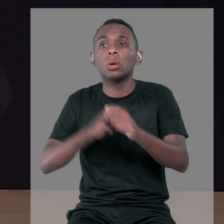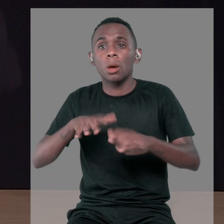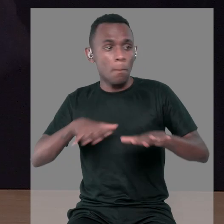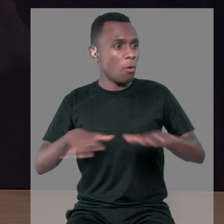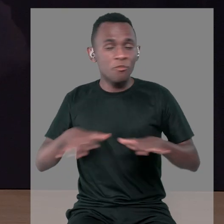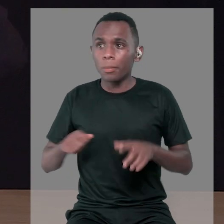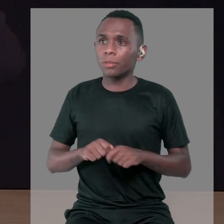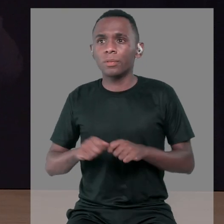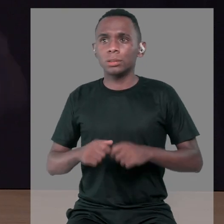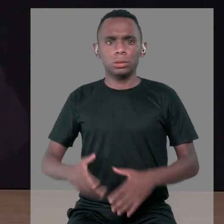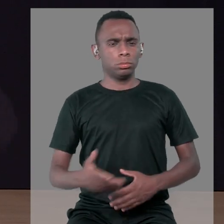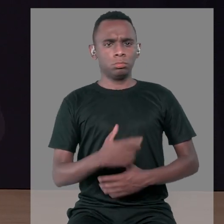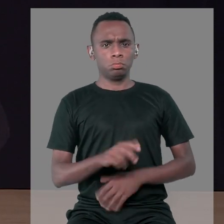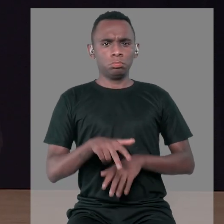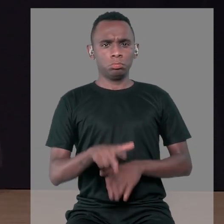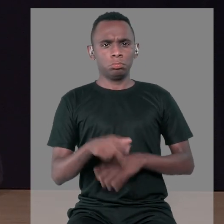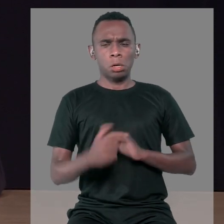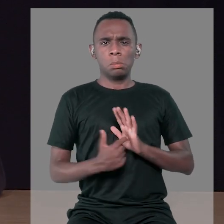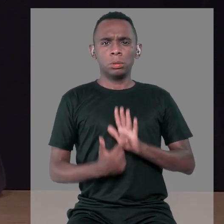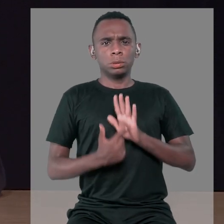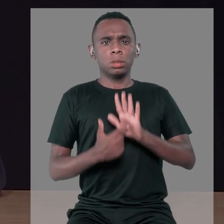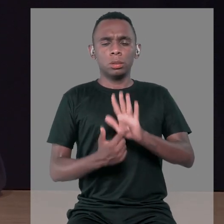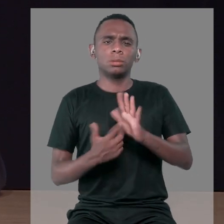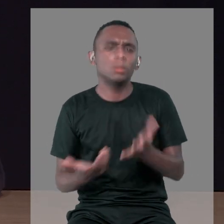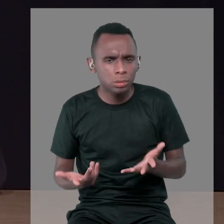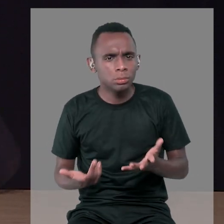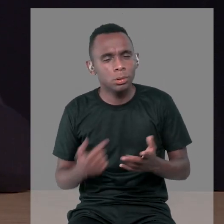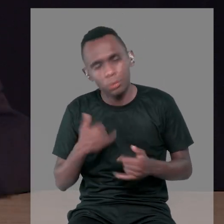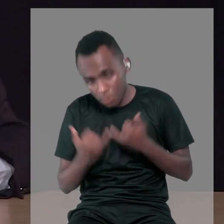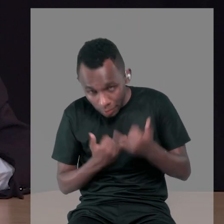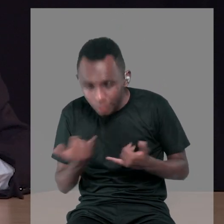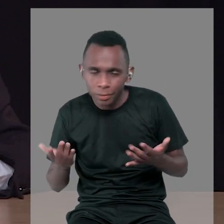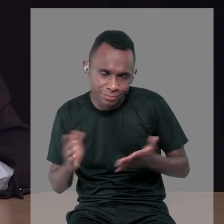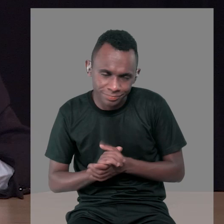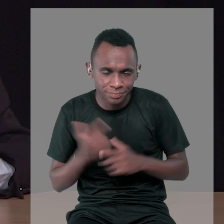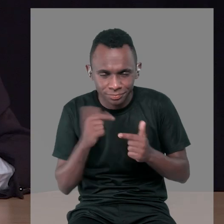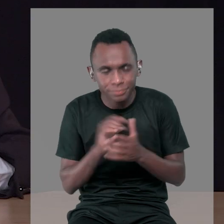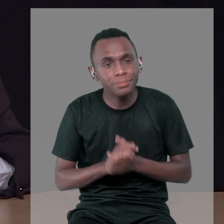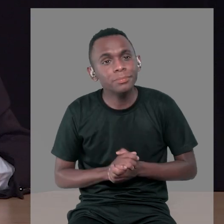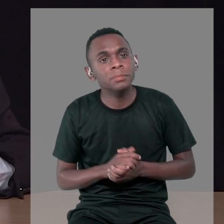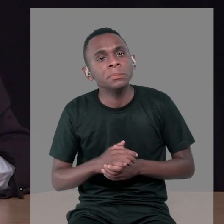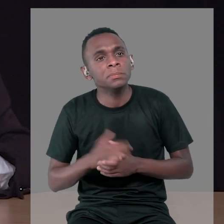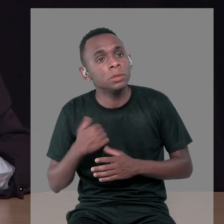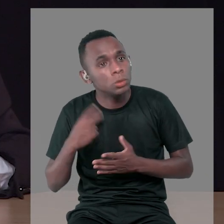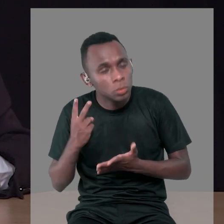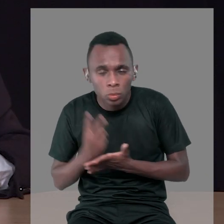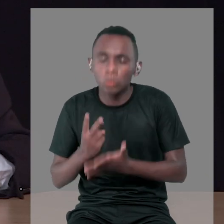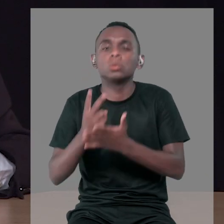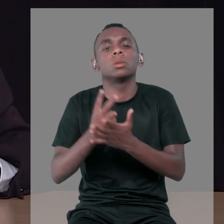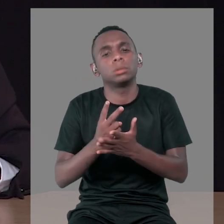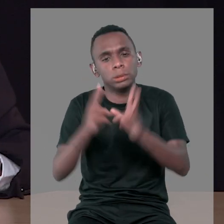né, então, era uma, né, eu estou brincando assim, então, eu acho que eu conservaria esse termo, sabe, Bernardo, assim,